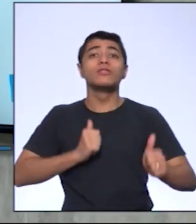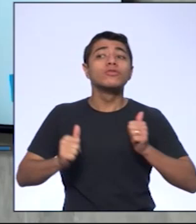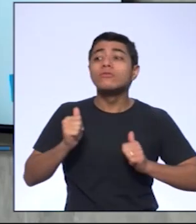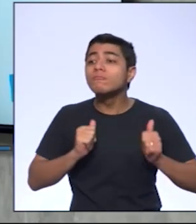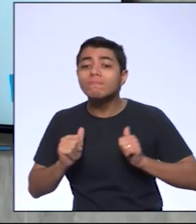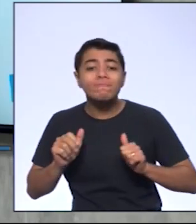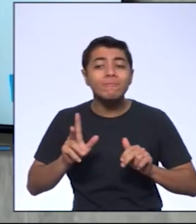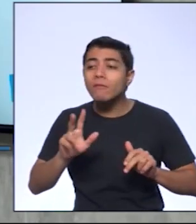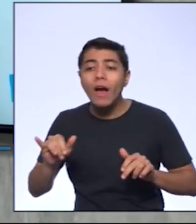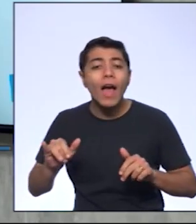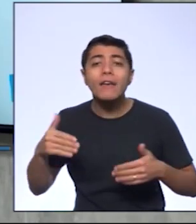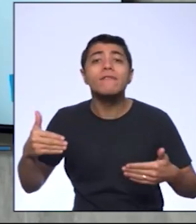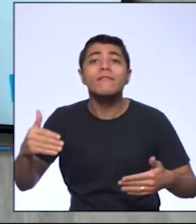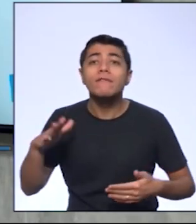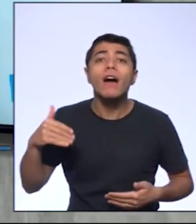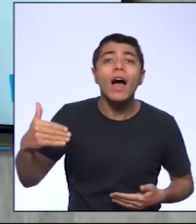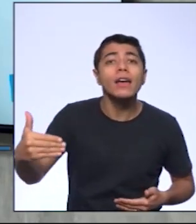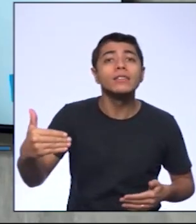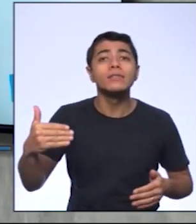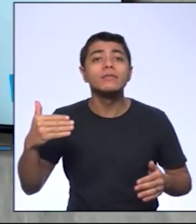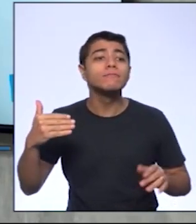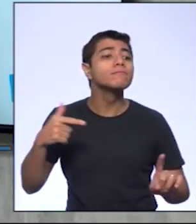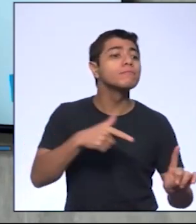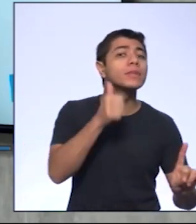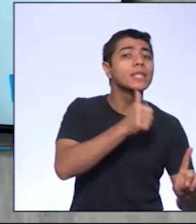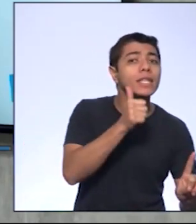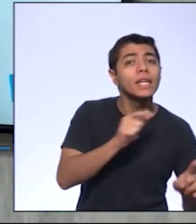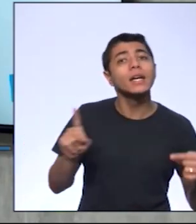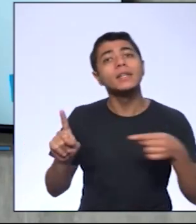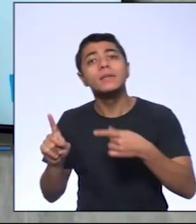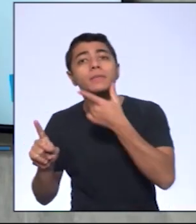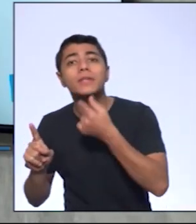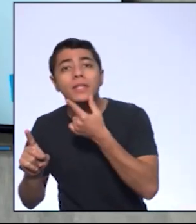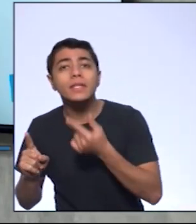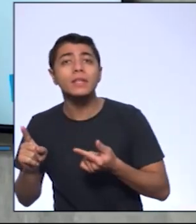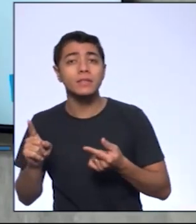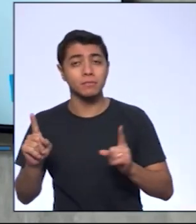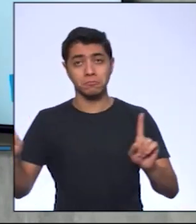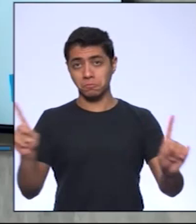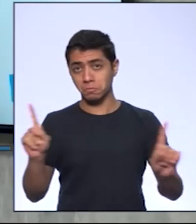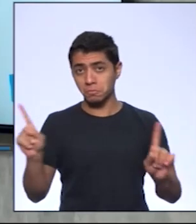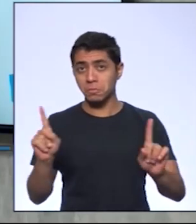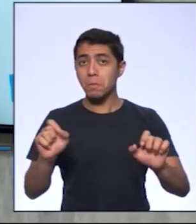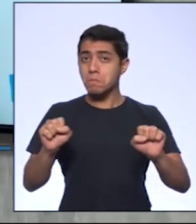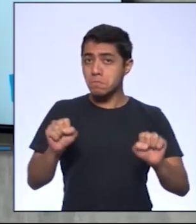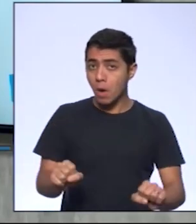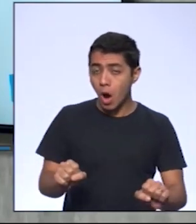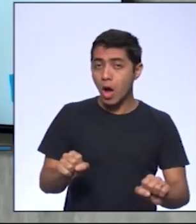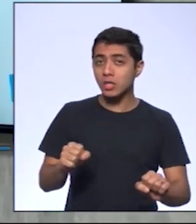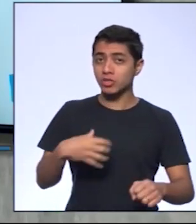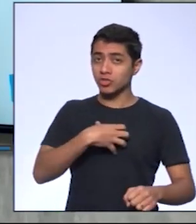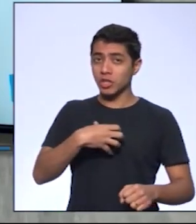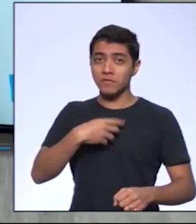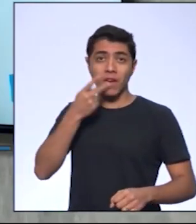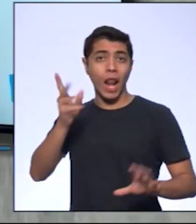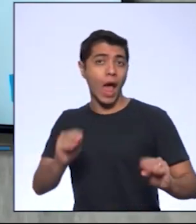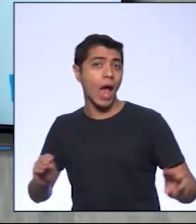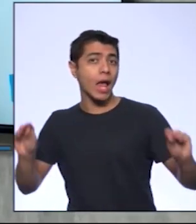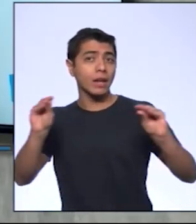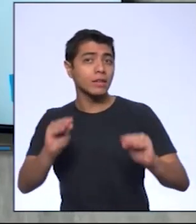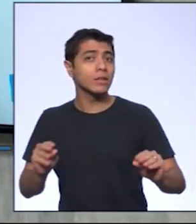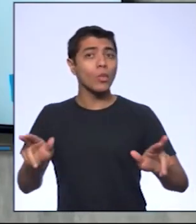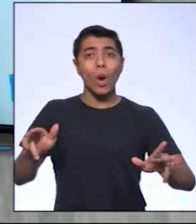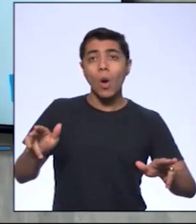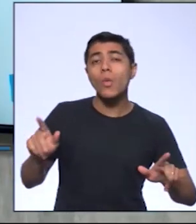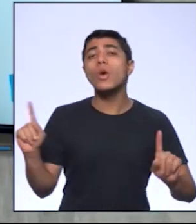relação a essa condição, será que o menino e a menina podem e devem se comportar da mesma forma? Essas expectativas, elas